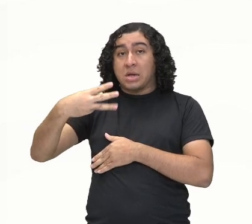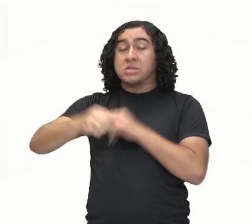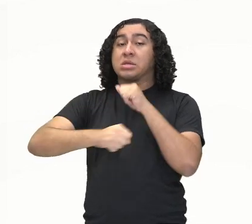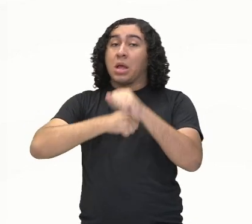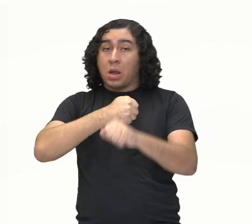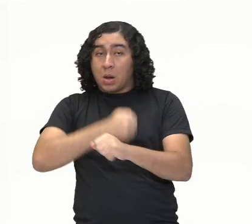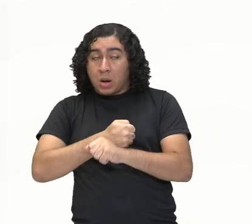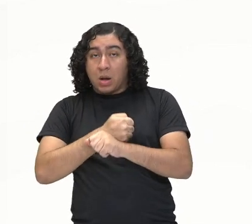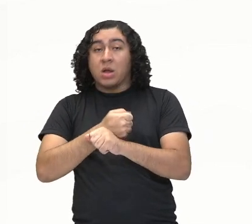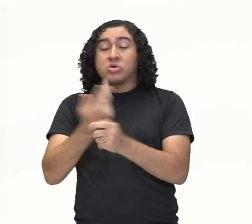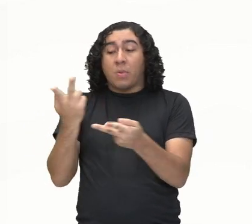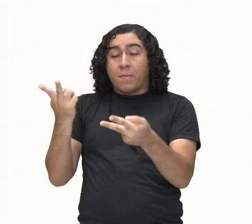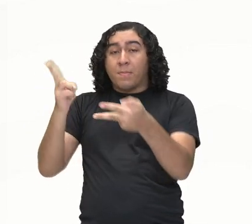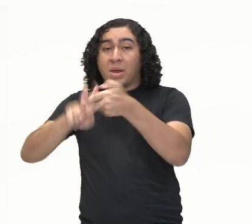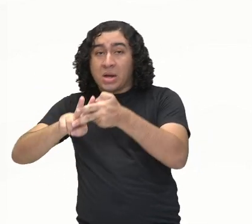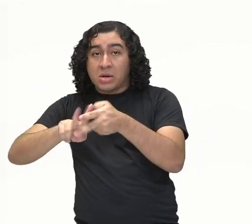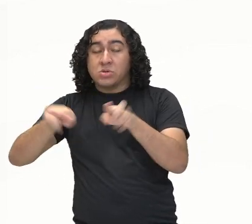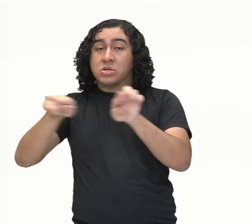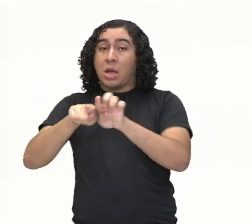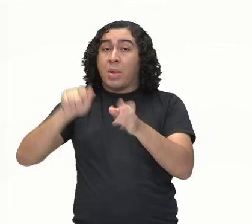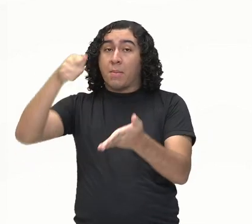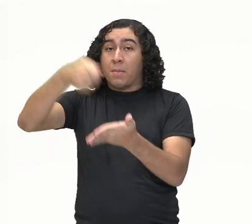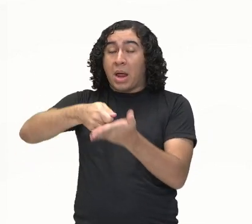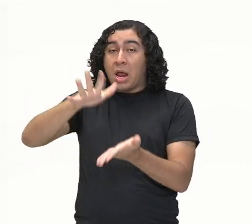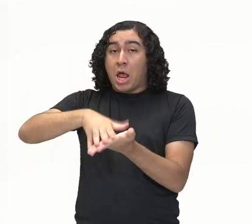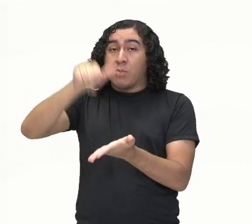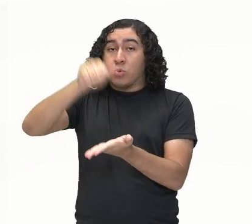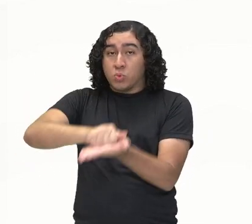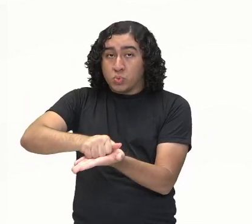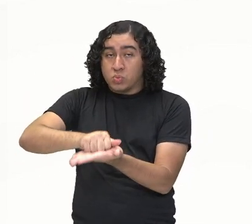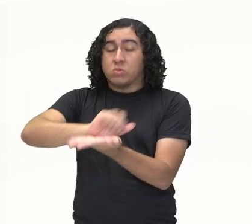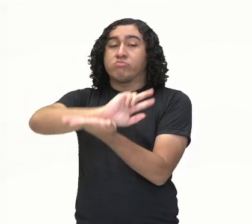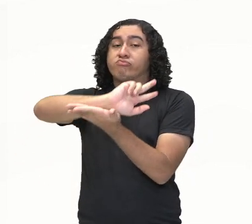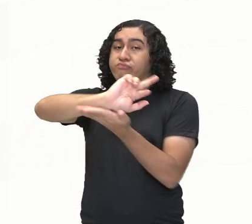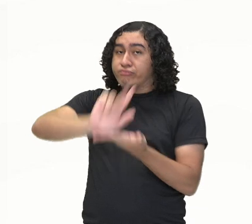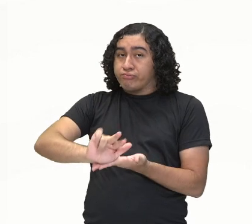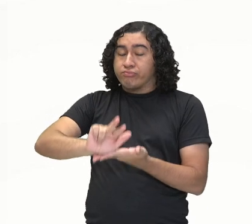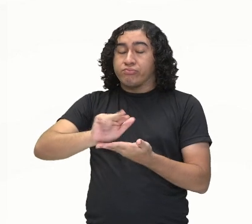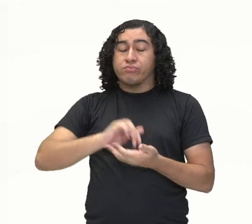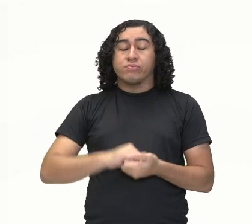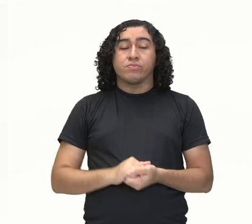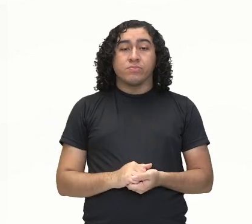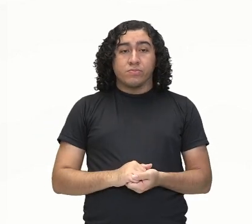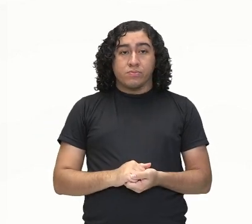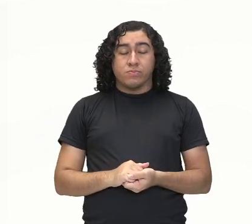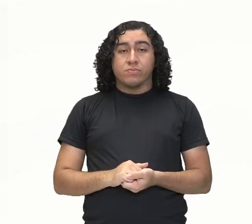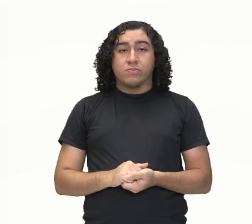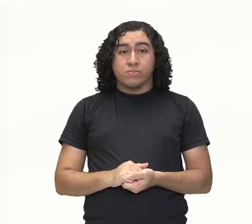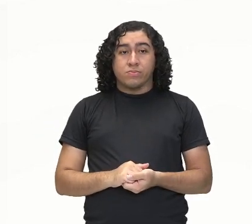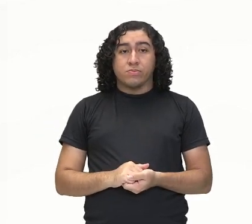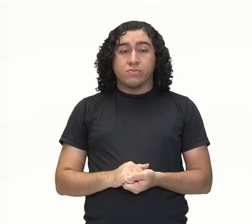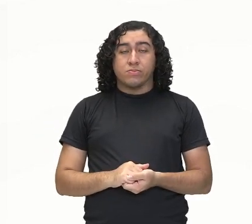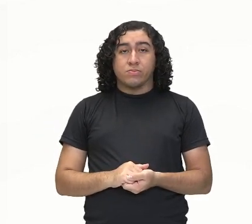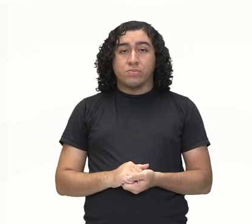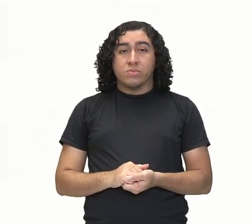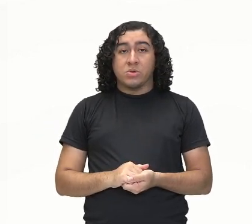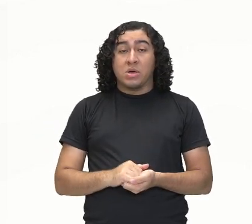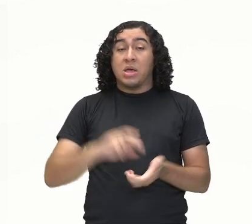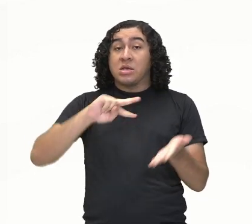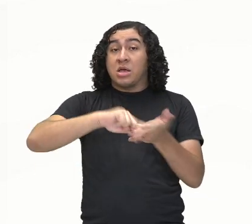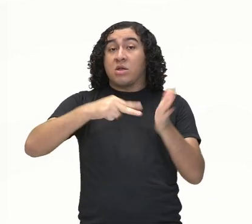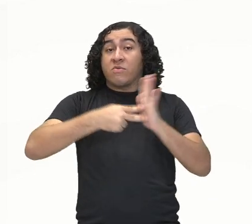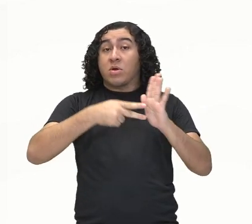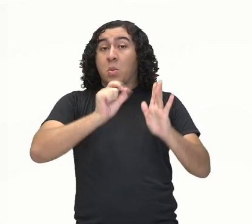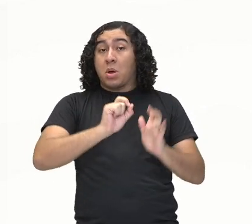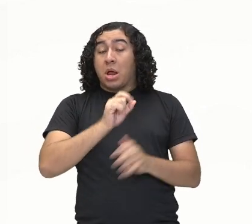pagar multa, entre outras questões, tá bom? Então, a xenofobia, gente, o conceito é a aversão, tá bom,